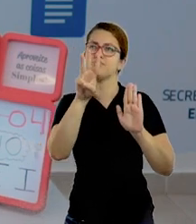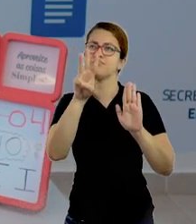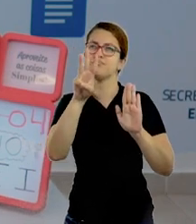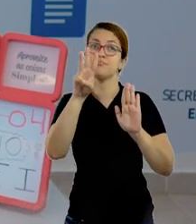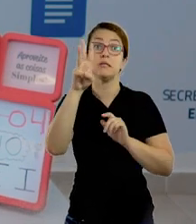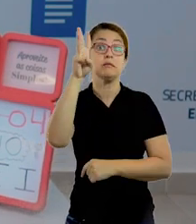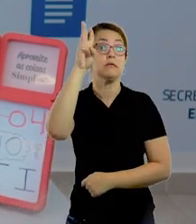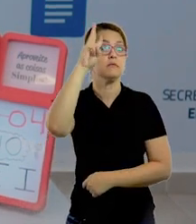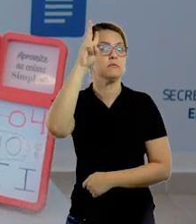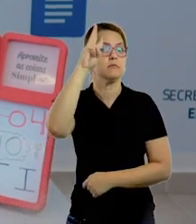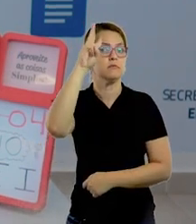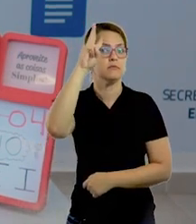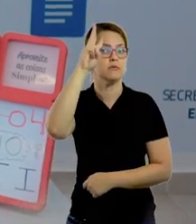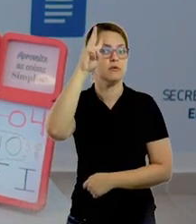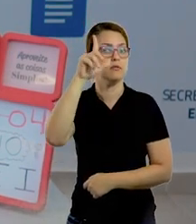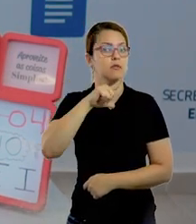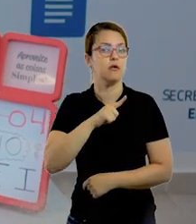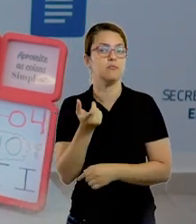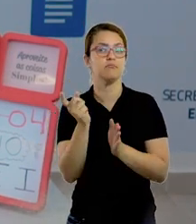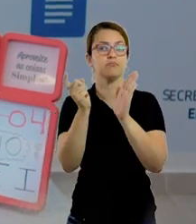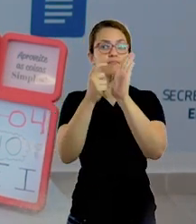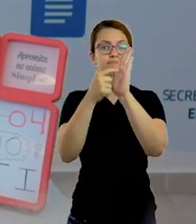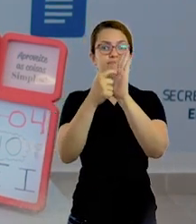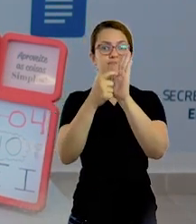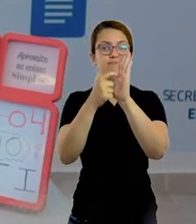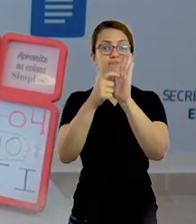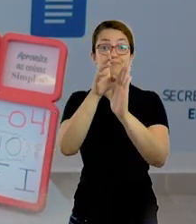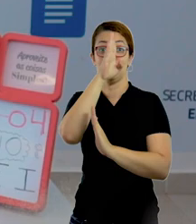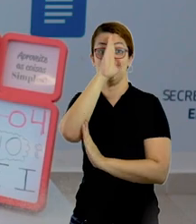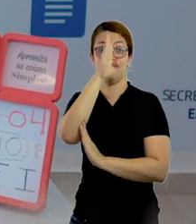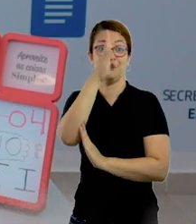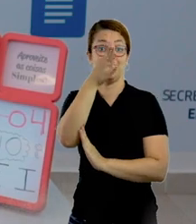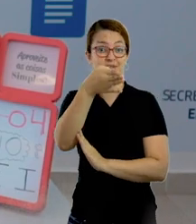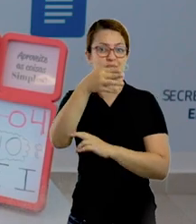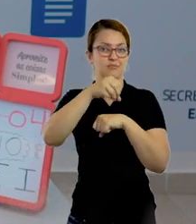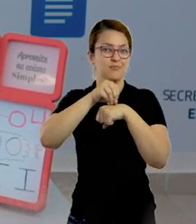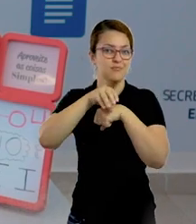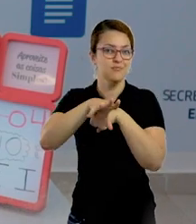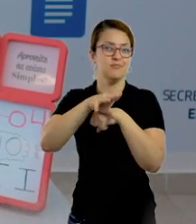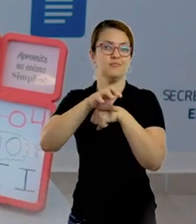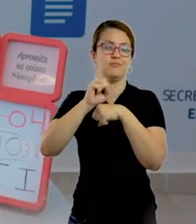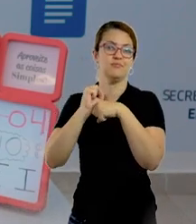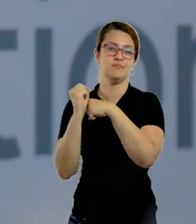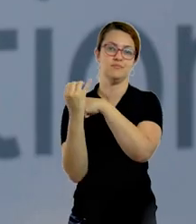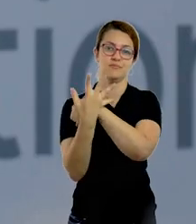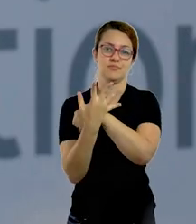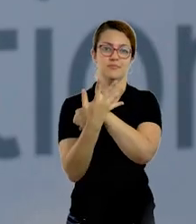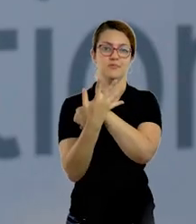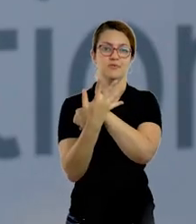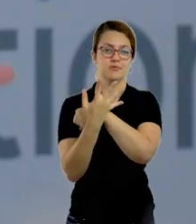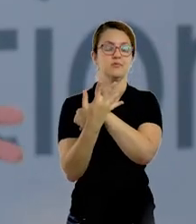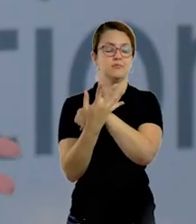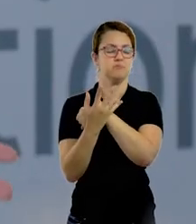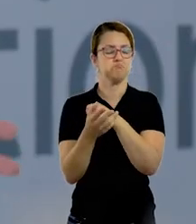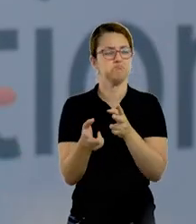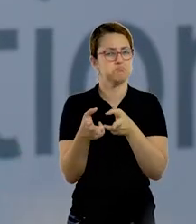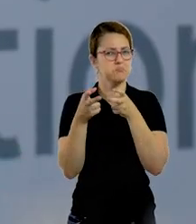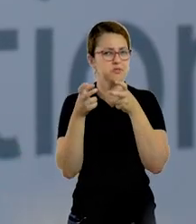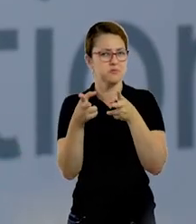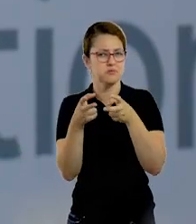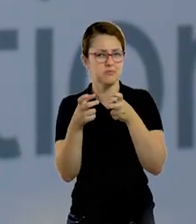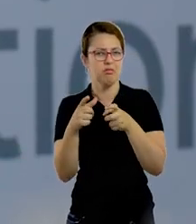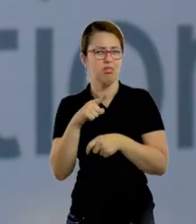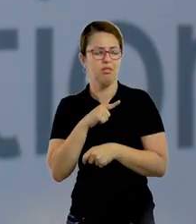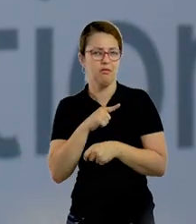de terça-feira. Esse link ele dá direto na notícia do Covid-19. Vocês vão observar que